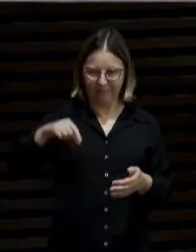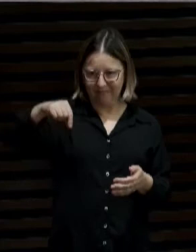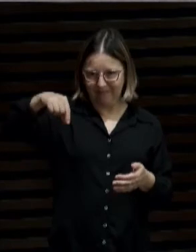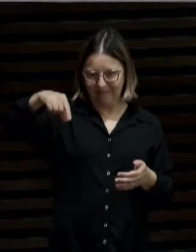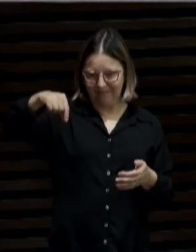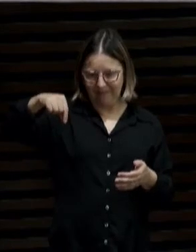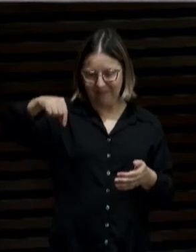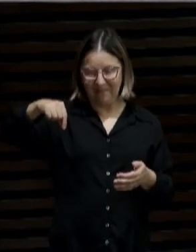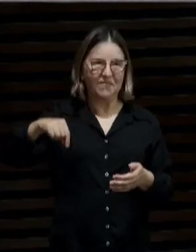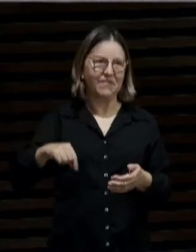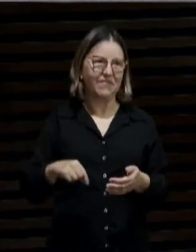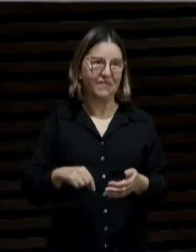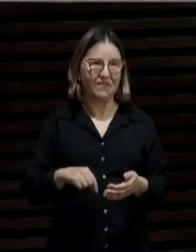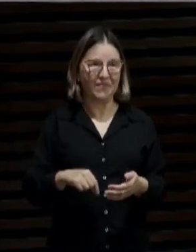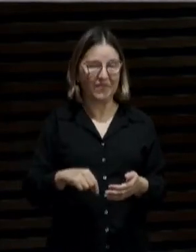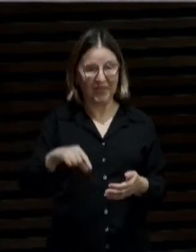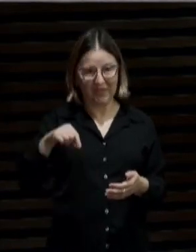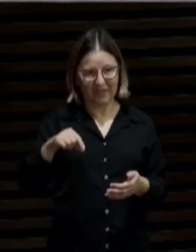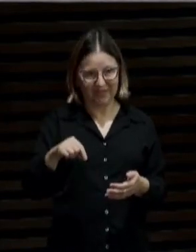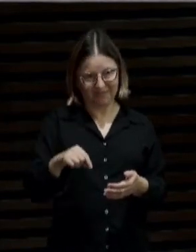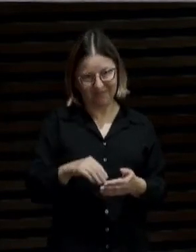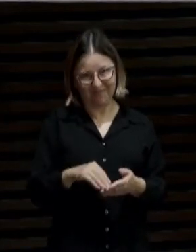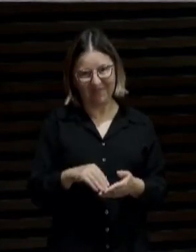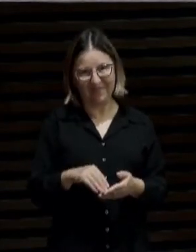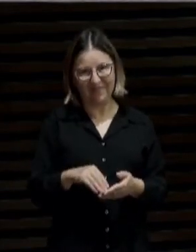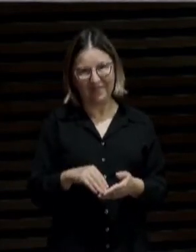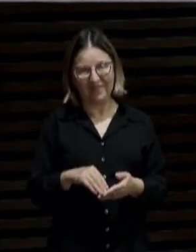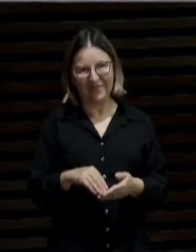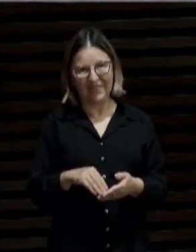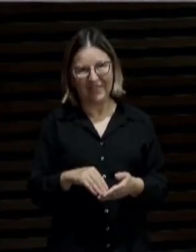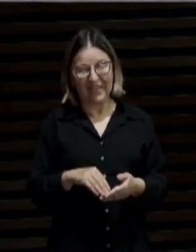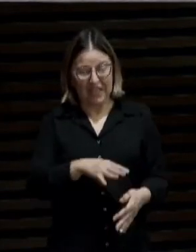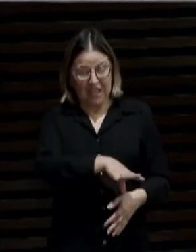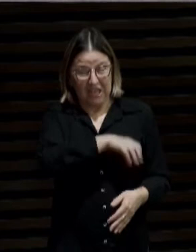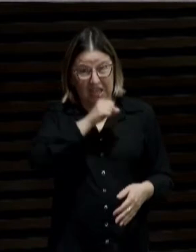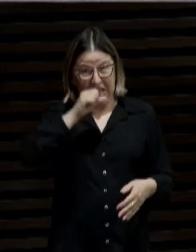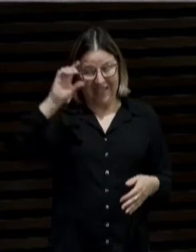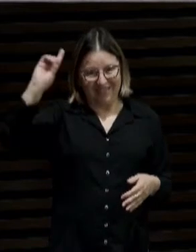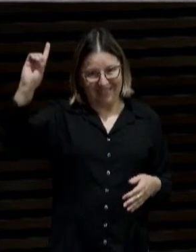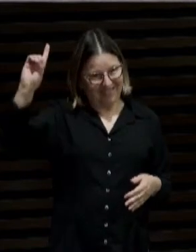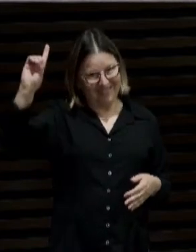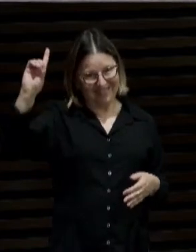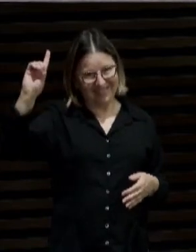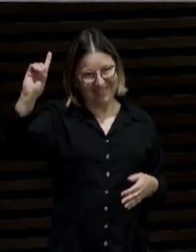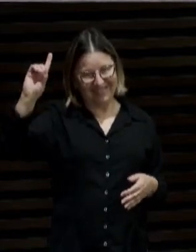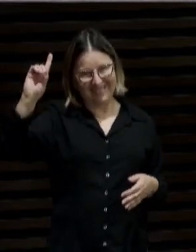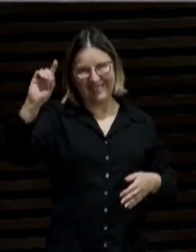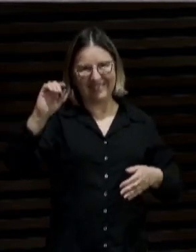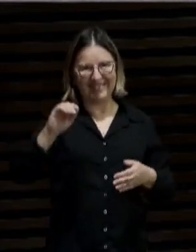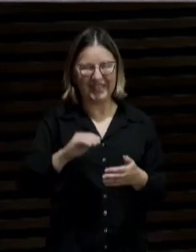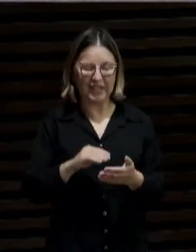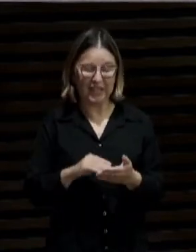perfeita de Deus, também foi derramada, foi aplacada. Não sobrou nada. Quando Cristo